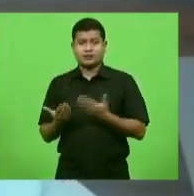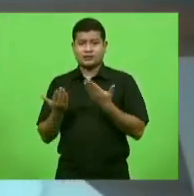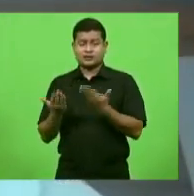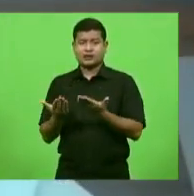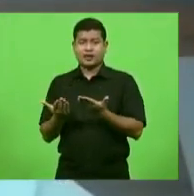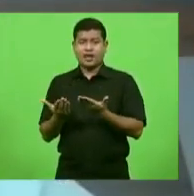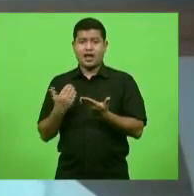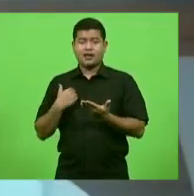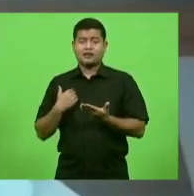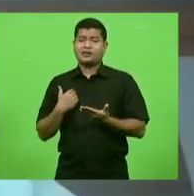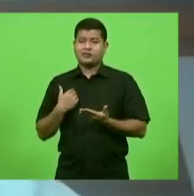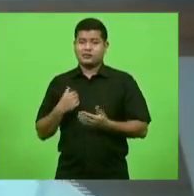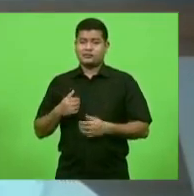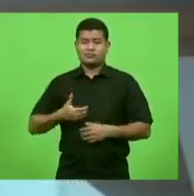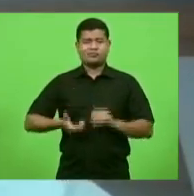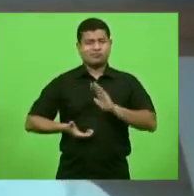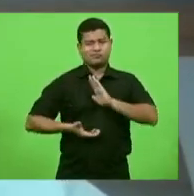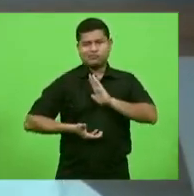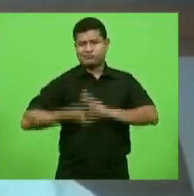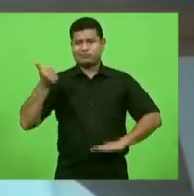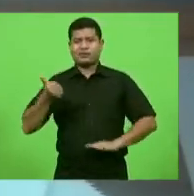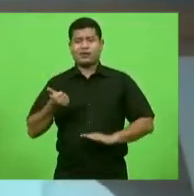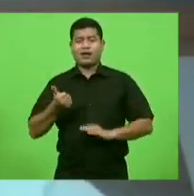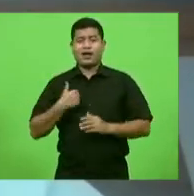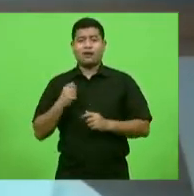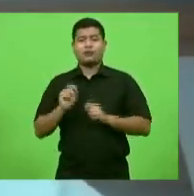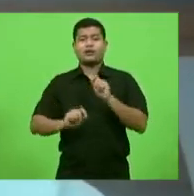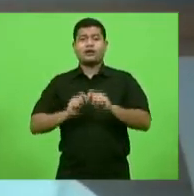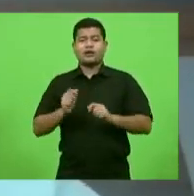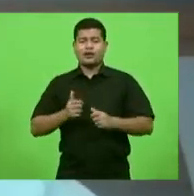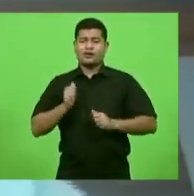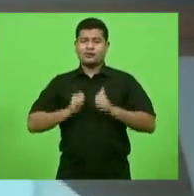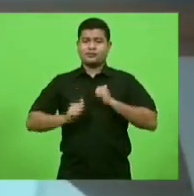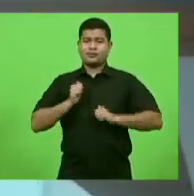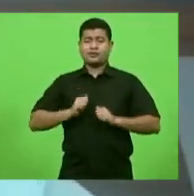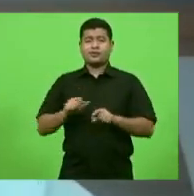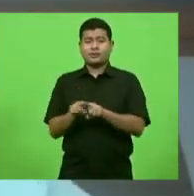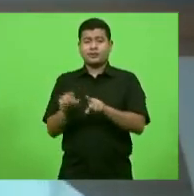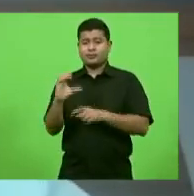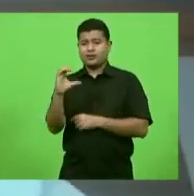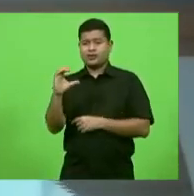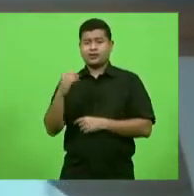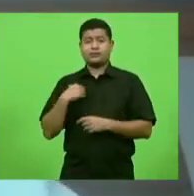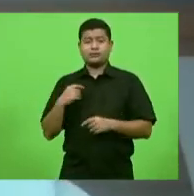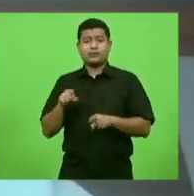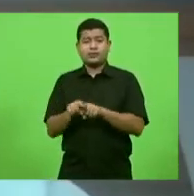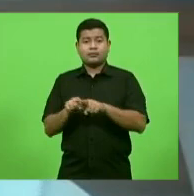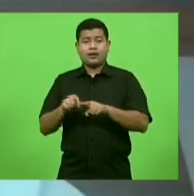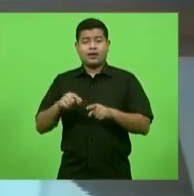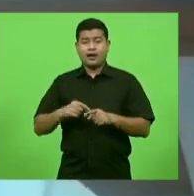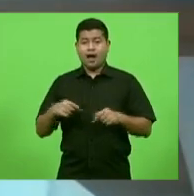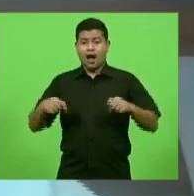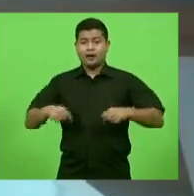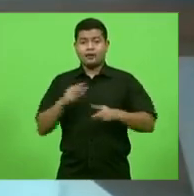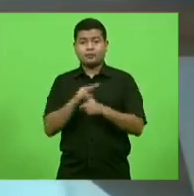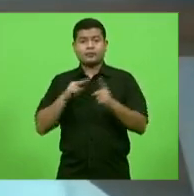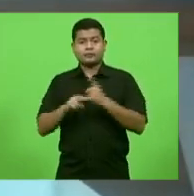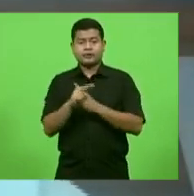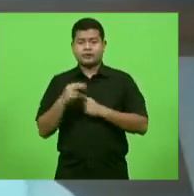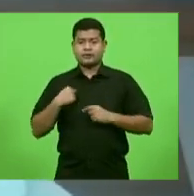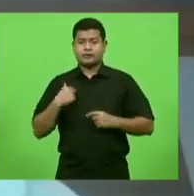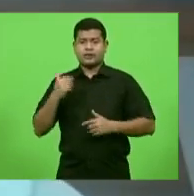Isso nos foi tirado, a esperança e a ciência, e não apenas elas, mas a perspectiva de um Estado mais preparado, mais equipado, mais treinado, enfim,